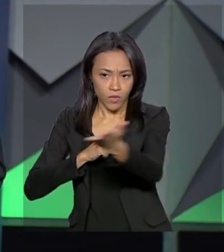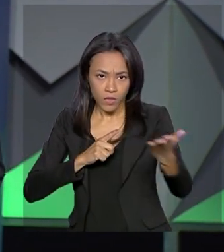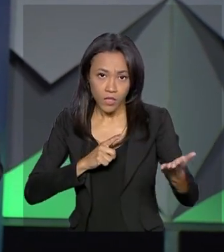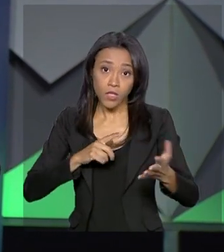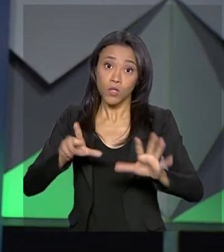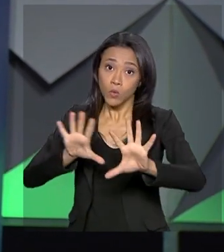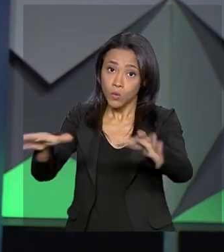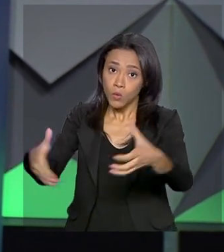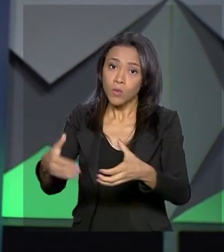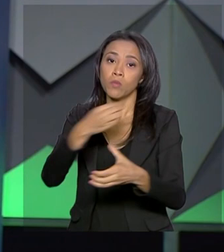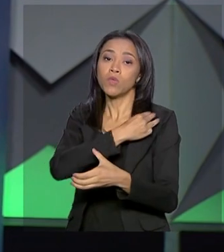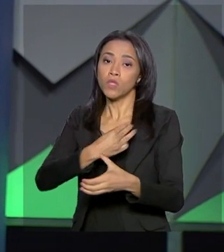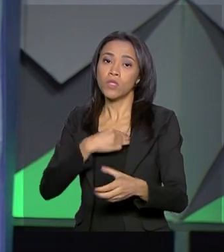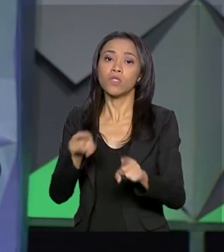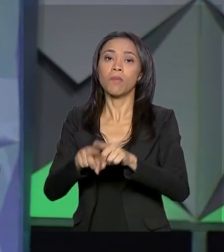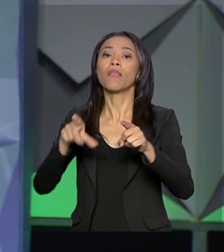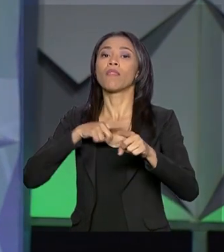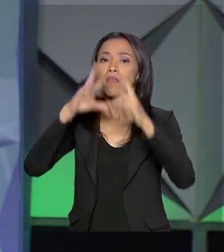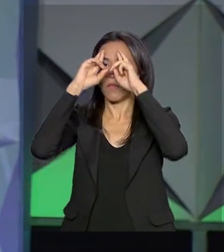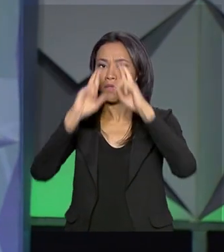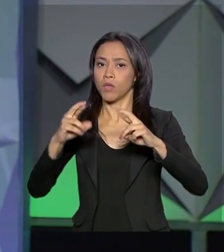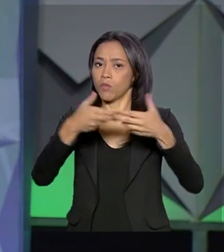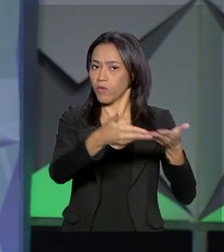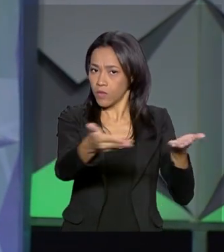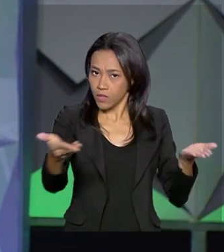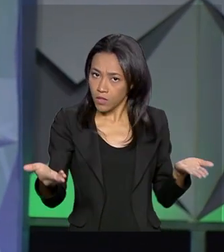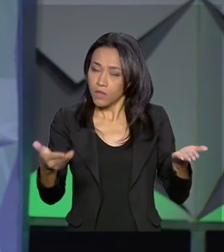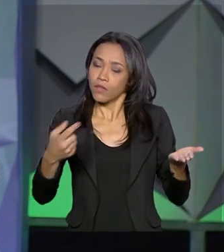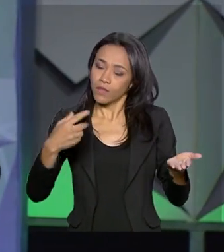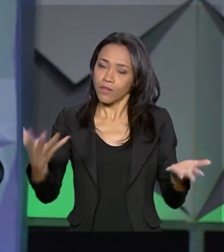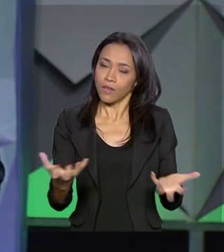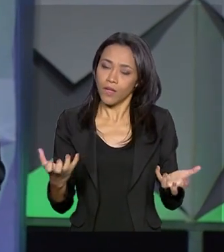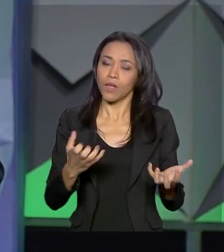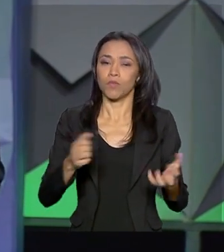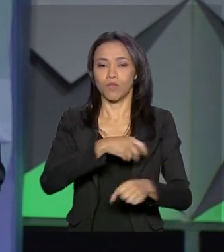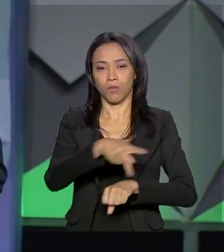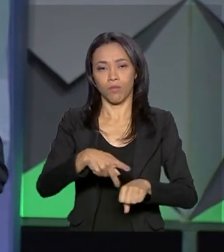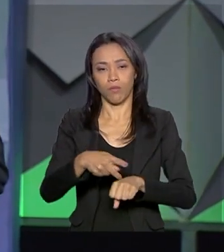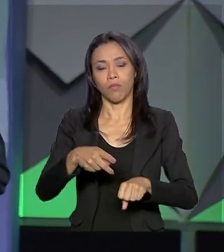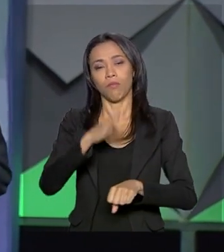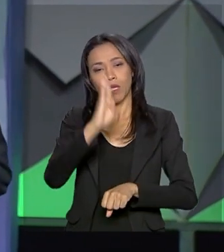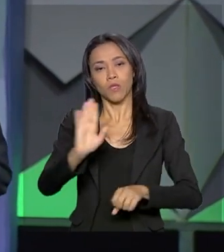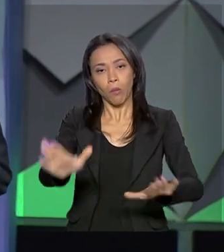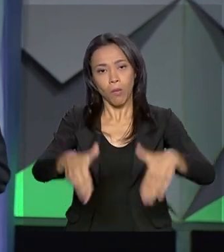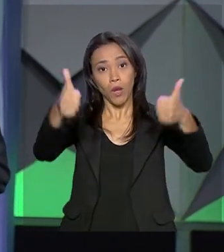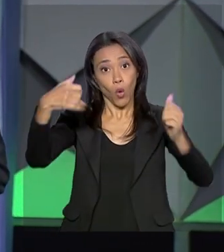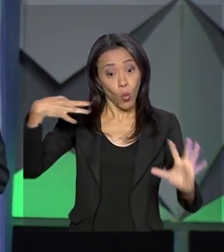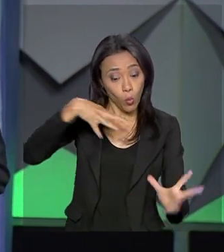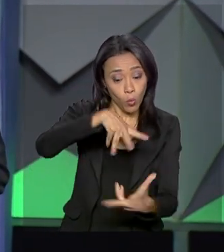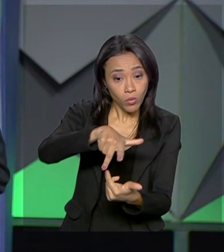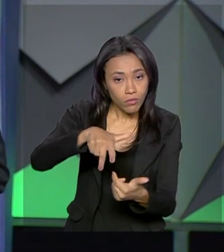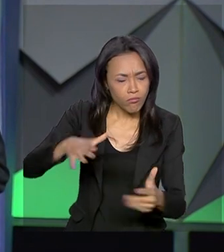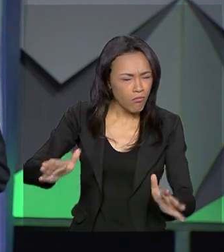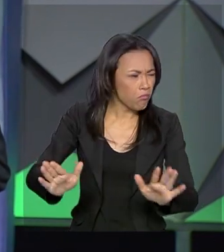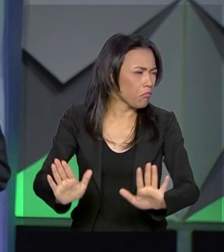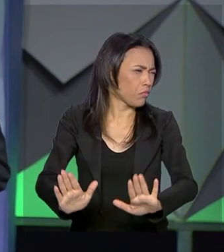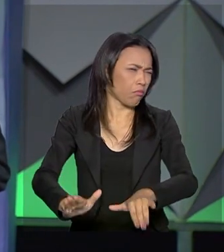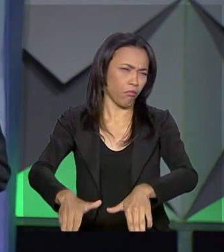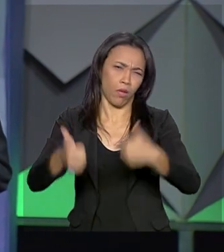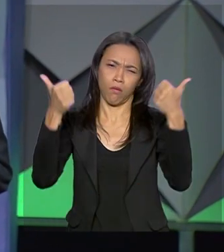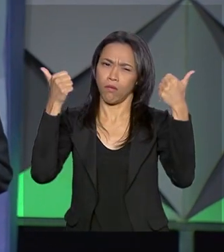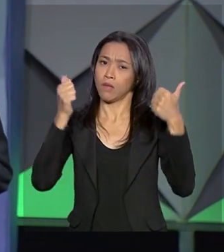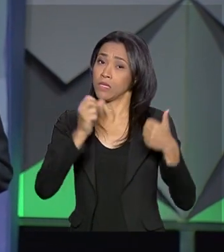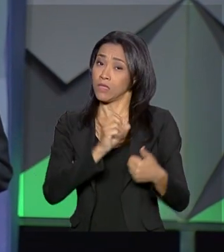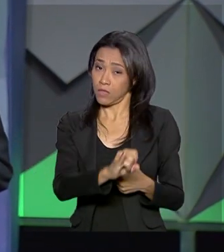também têm pelos senhores, porque nós queremos um Brasil melhor para todos. E o mundo estará muito melhor se o